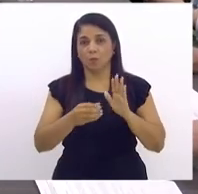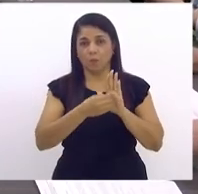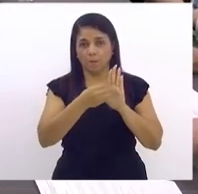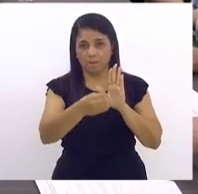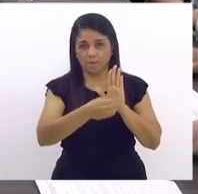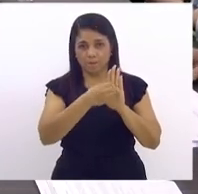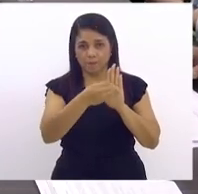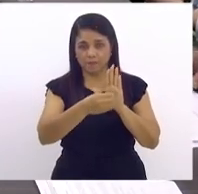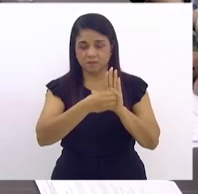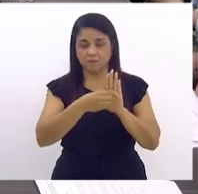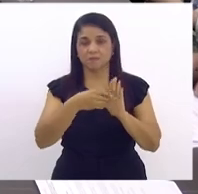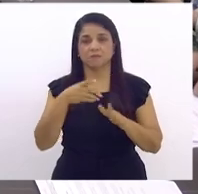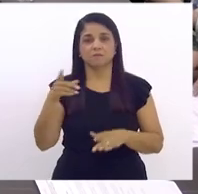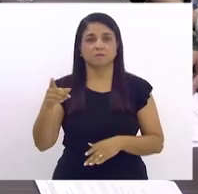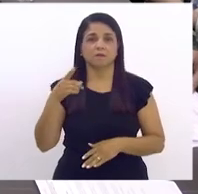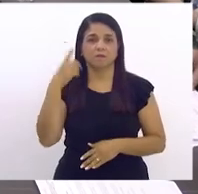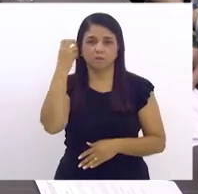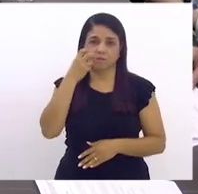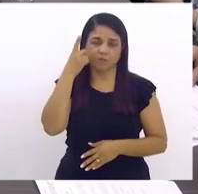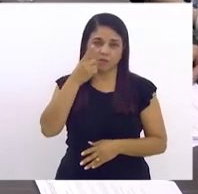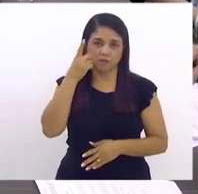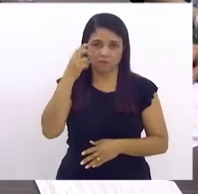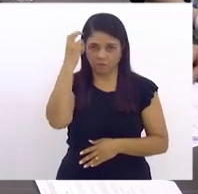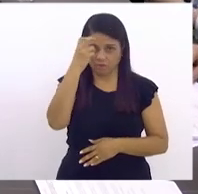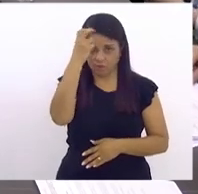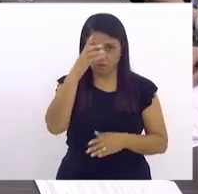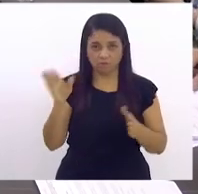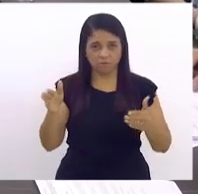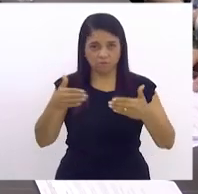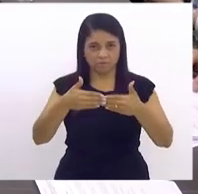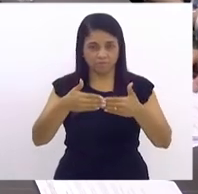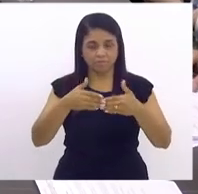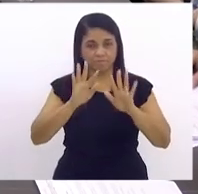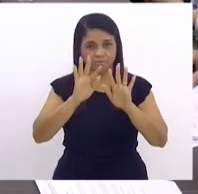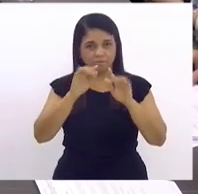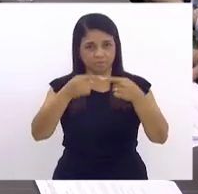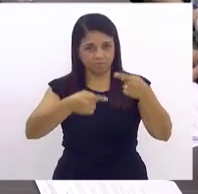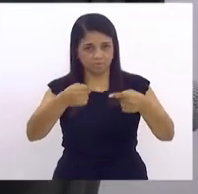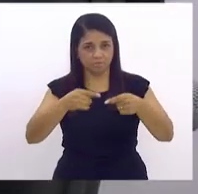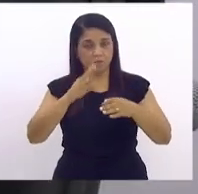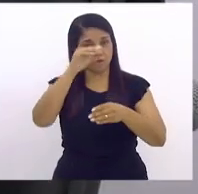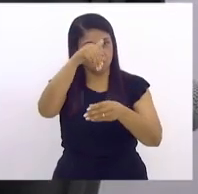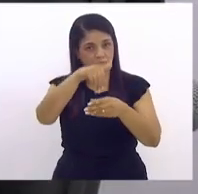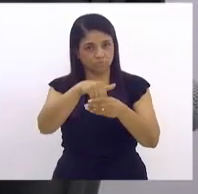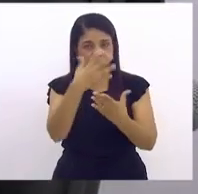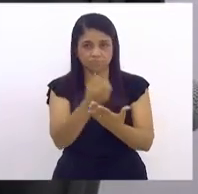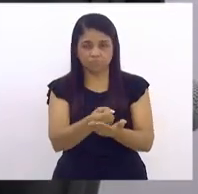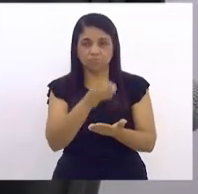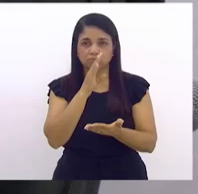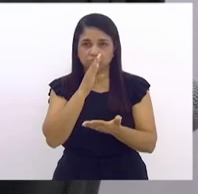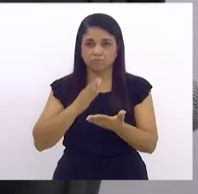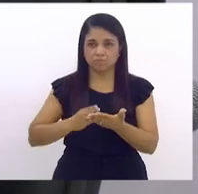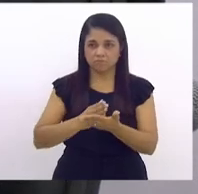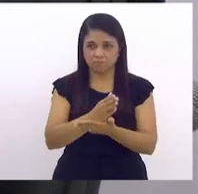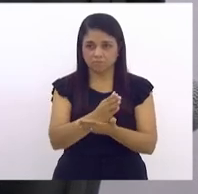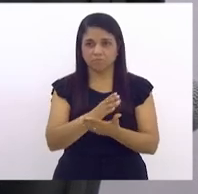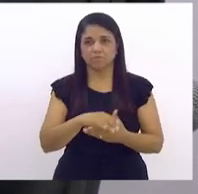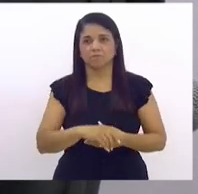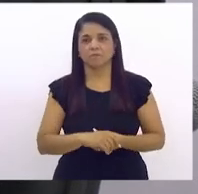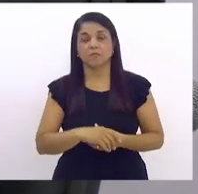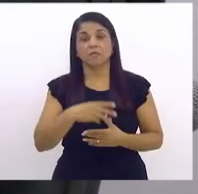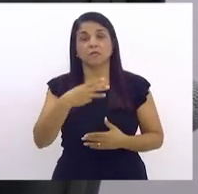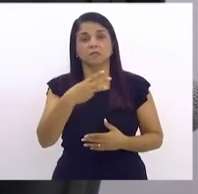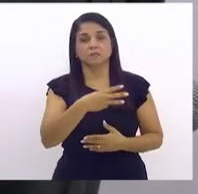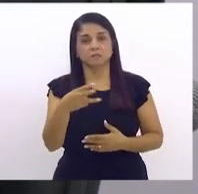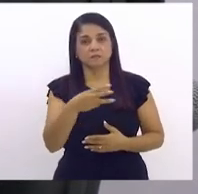da relatora deputada Verônica, encerrada a discussão, em votação, senhores que aprovam permaneçam como estão, aprovado.